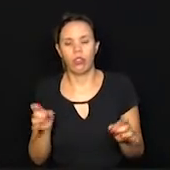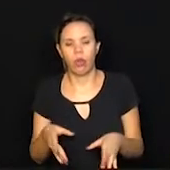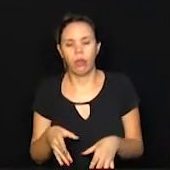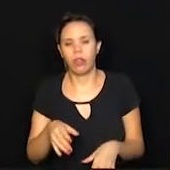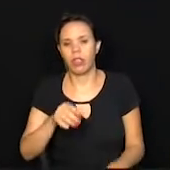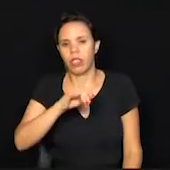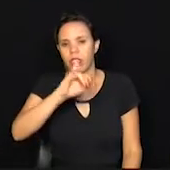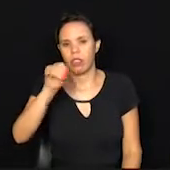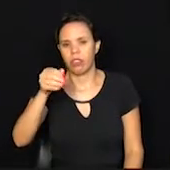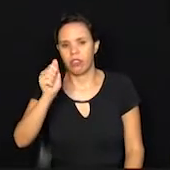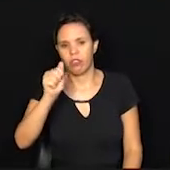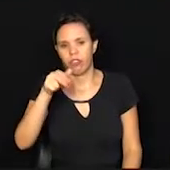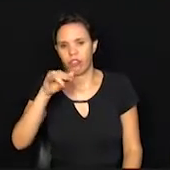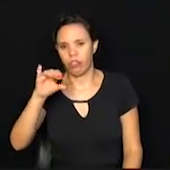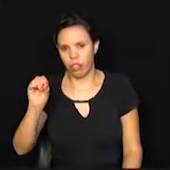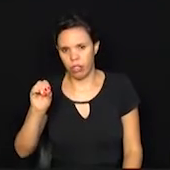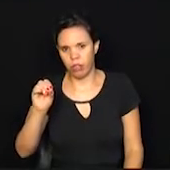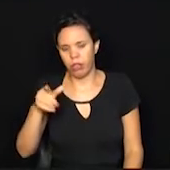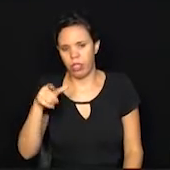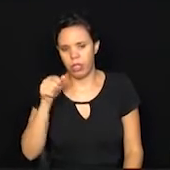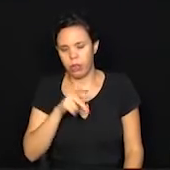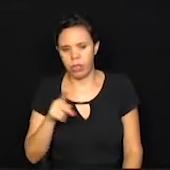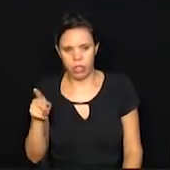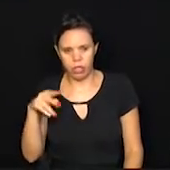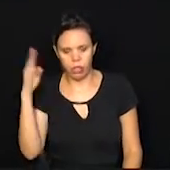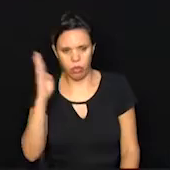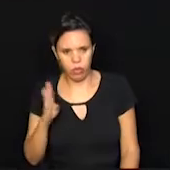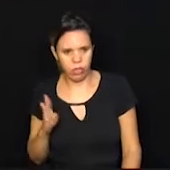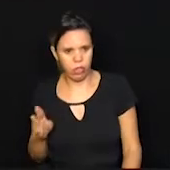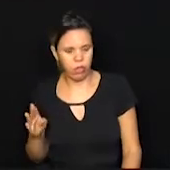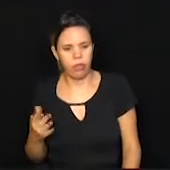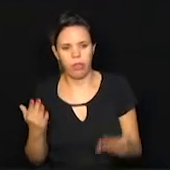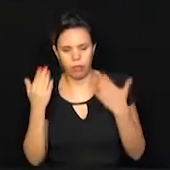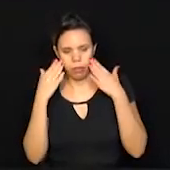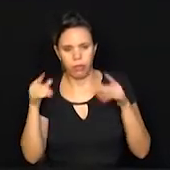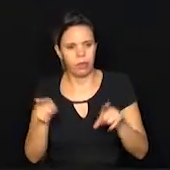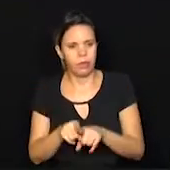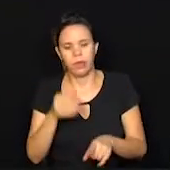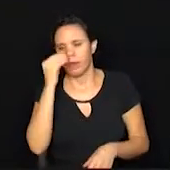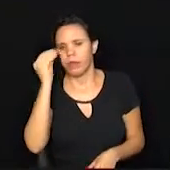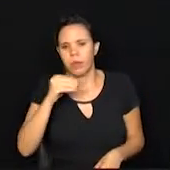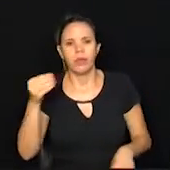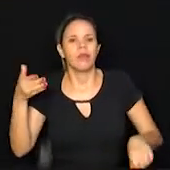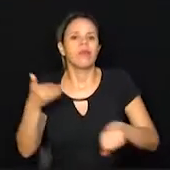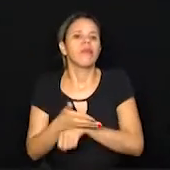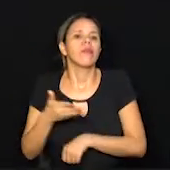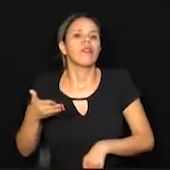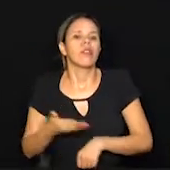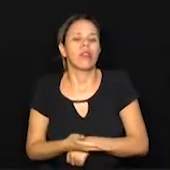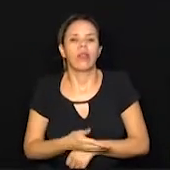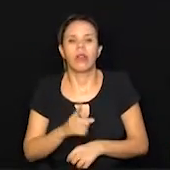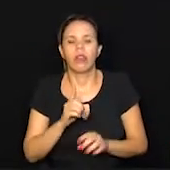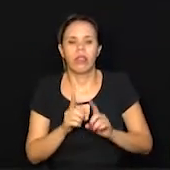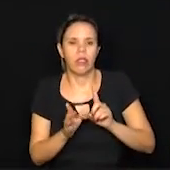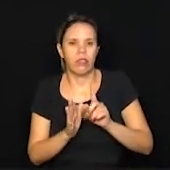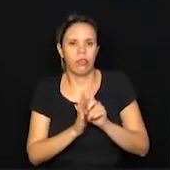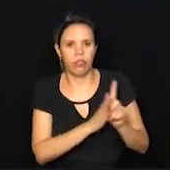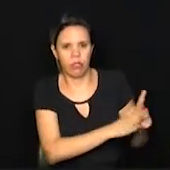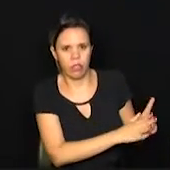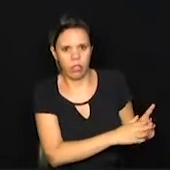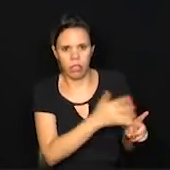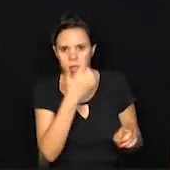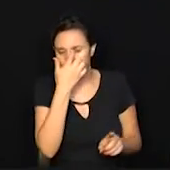legal que era exatamente aquele que até da frente Ampla se recusou a participar o mais de Letícia dos mais de dentes